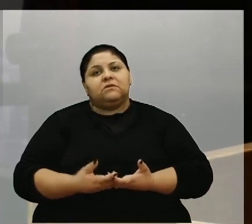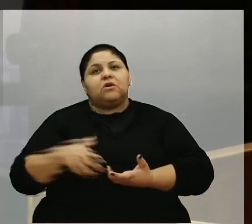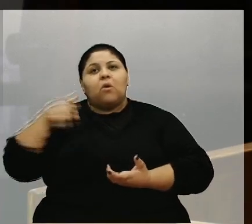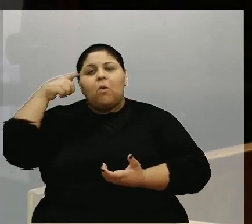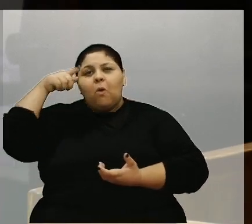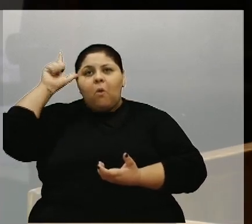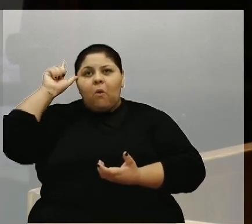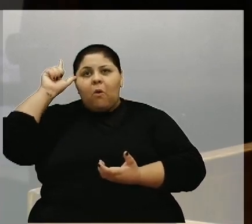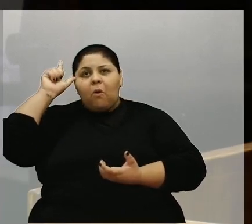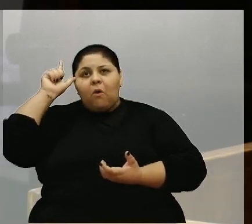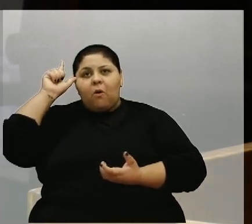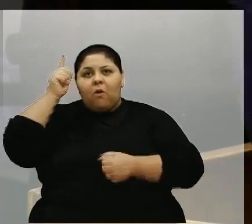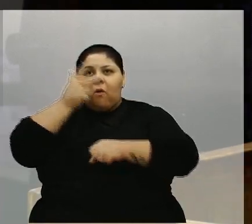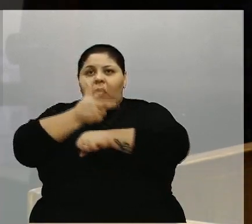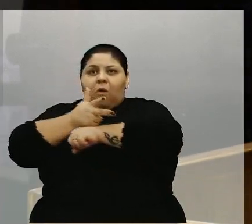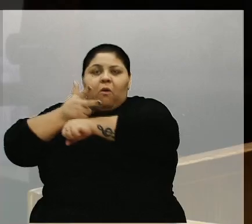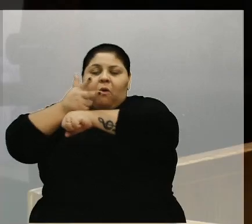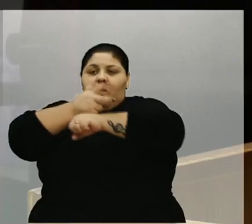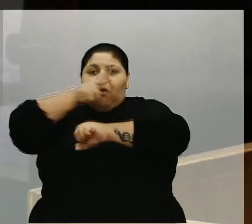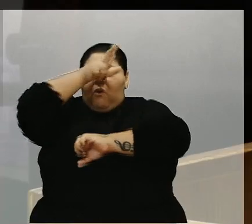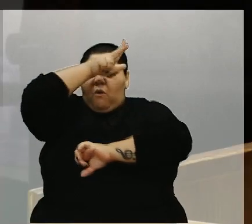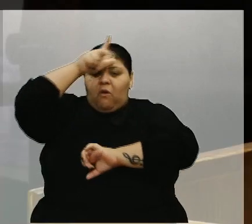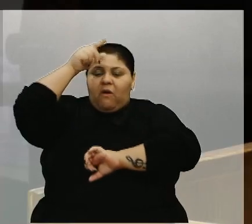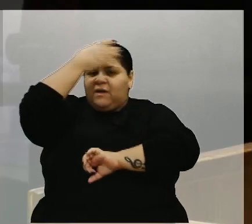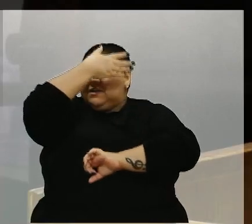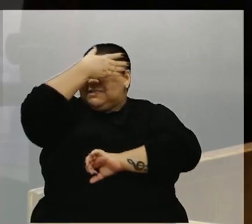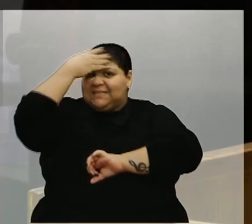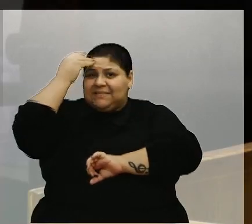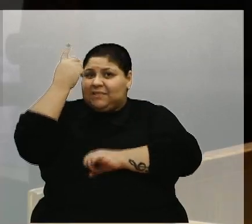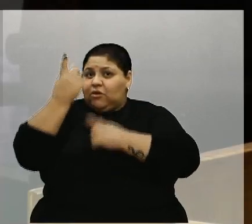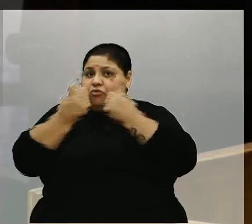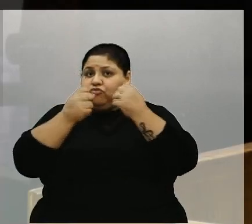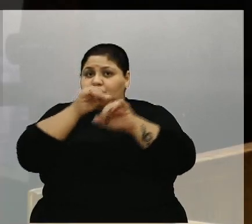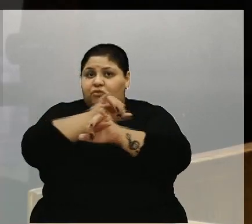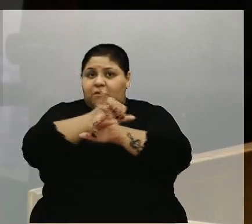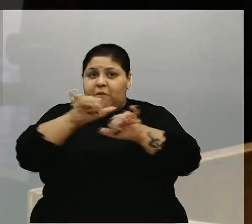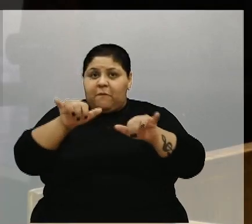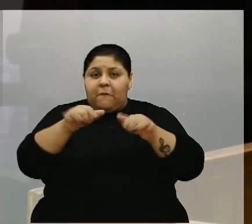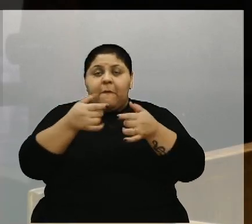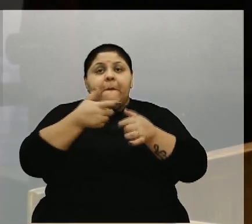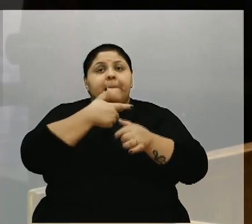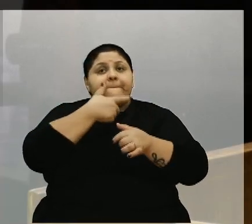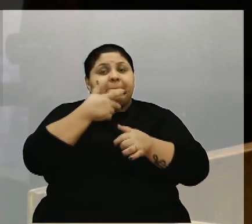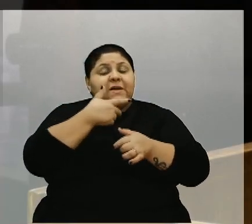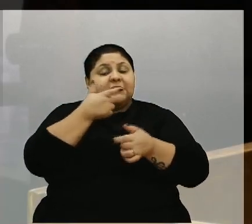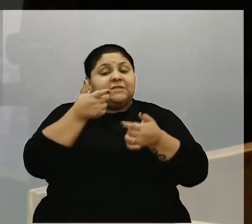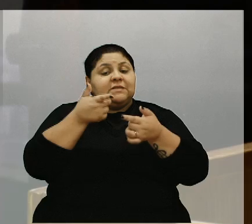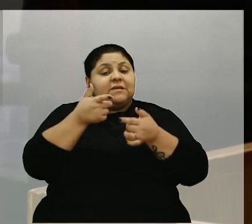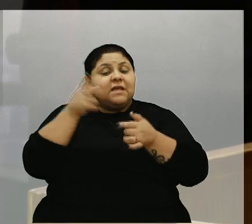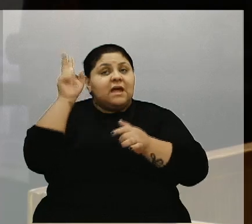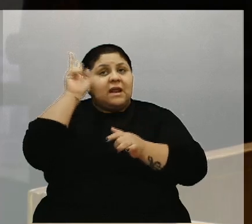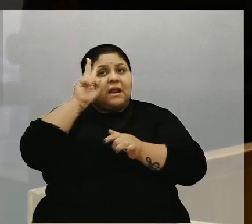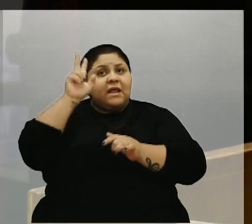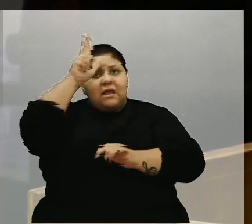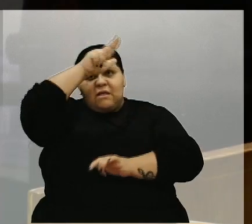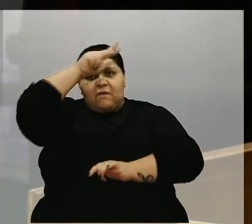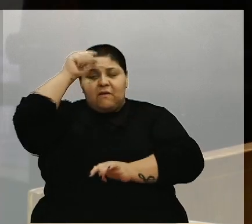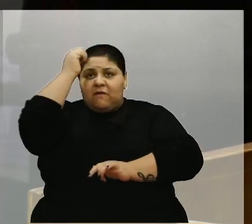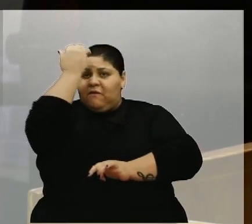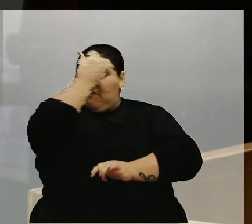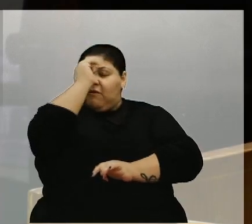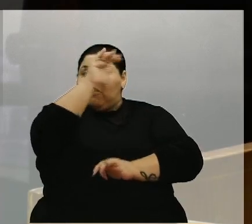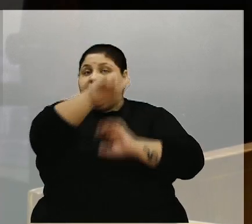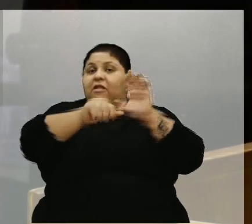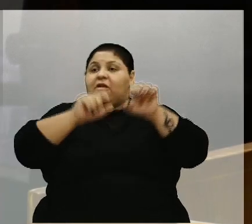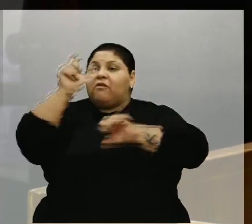Ontem, o vídeo do prefeito esqueceu de alguns dados, mas eu vou relembrar o prefeito Adiló. Quando ele conclama